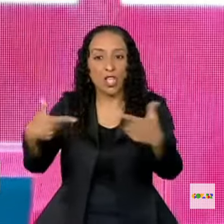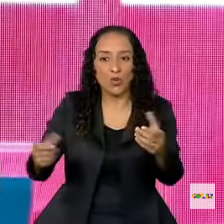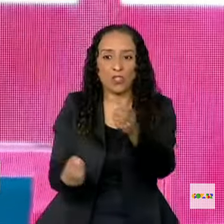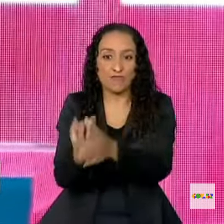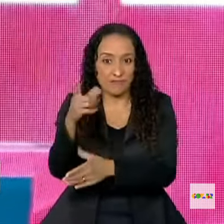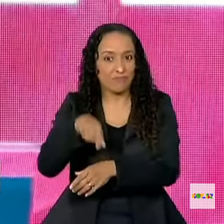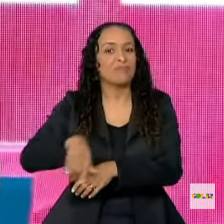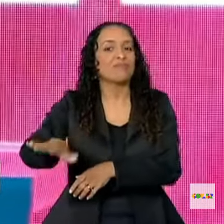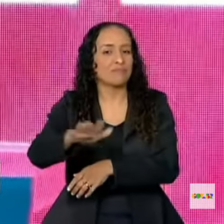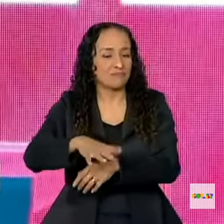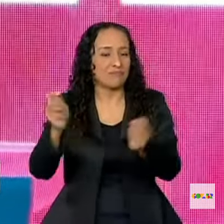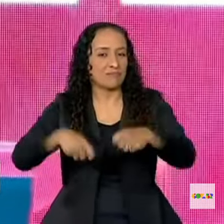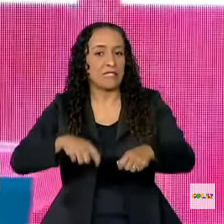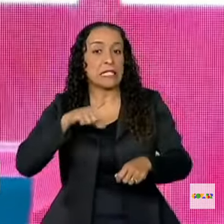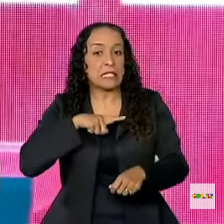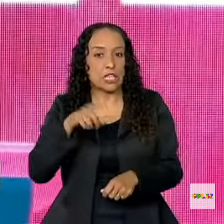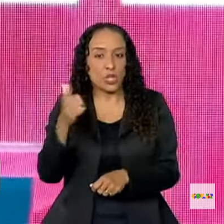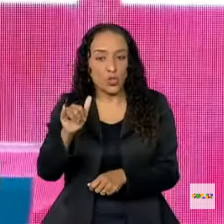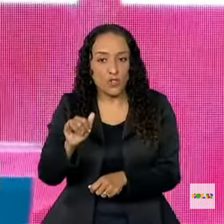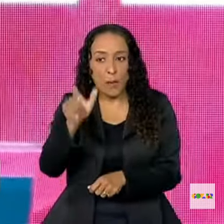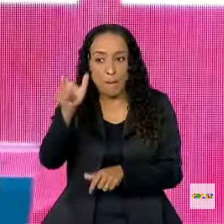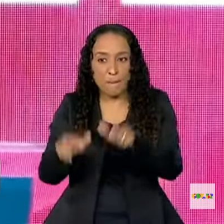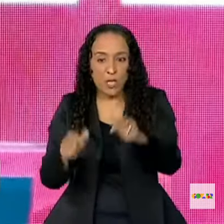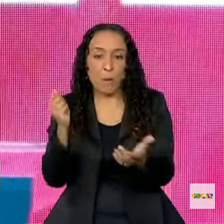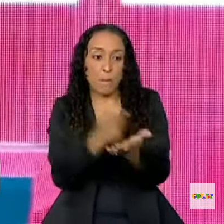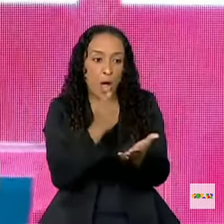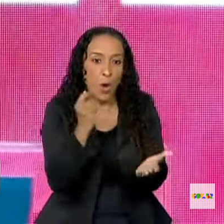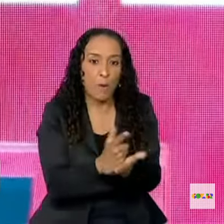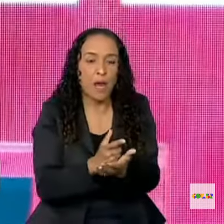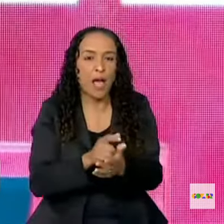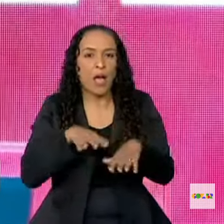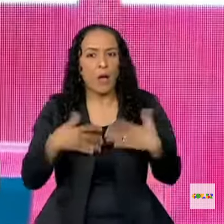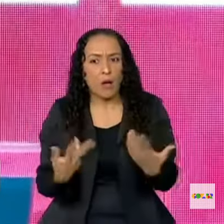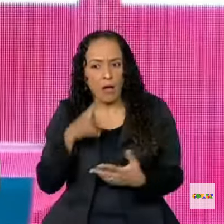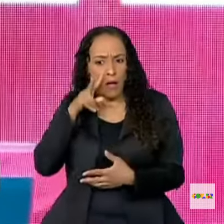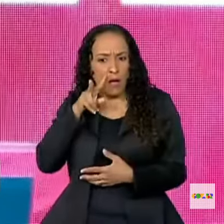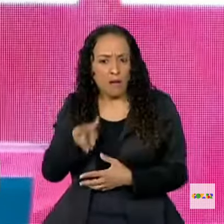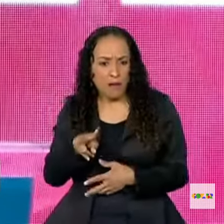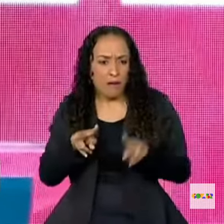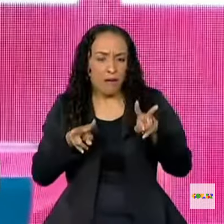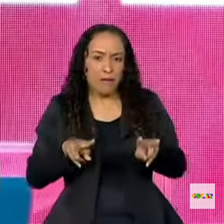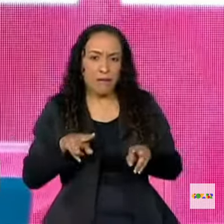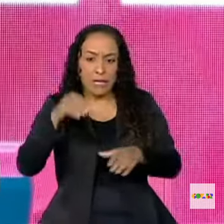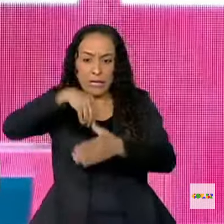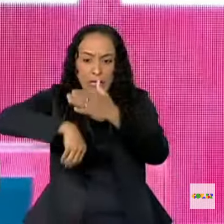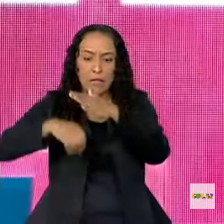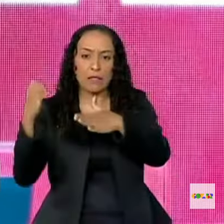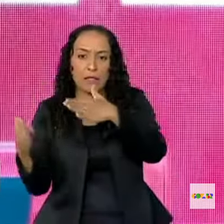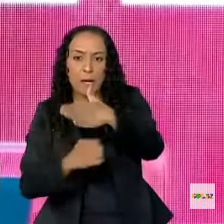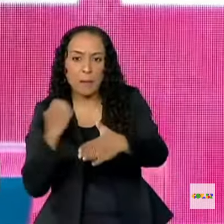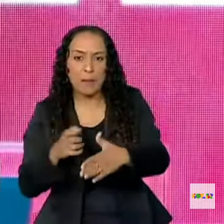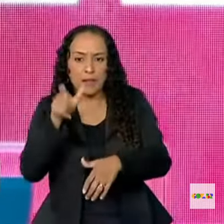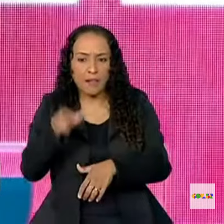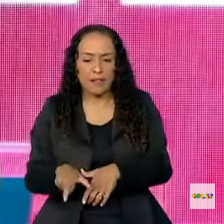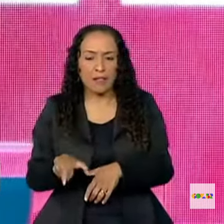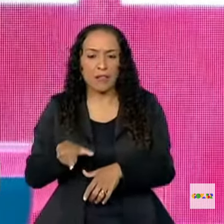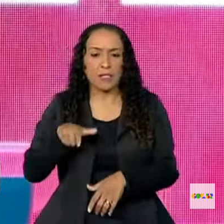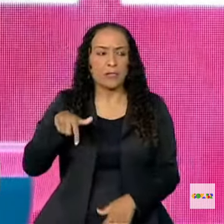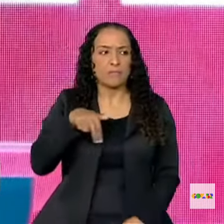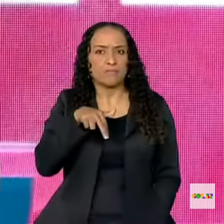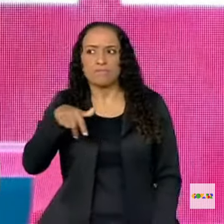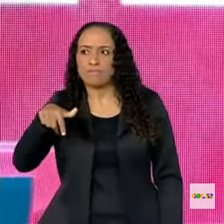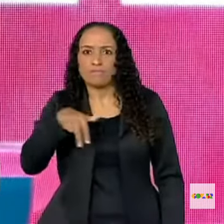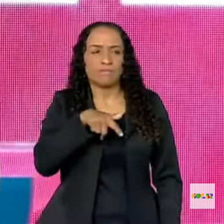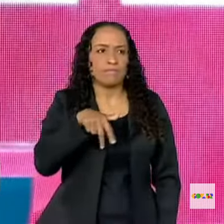fabricam porque se não tiver Consumidor quando você olhar na sua empresa aquele empresário andando e